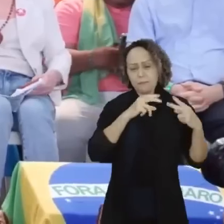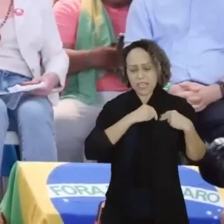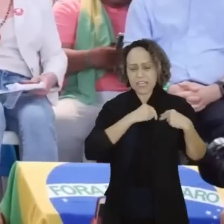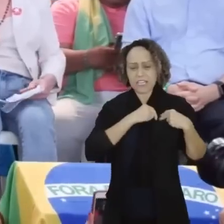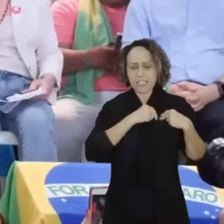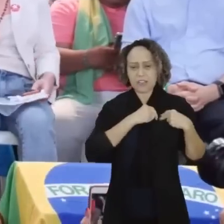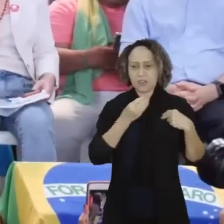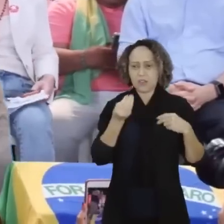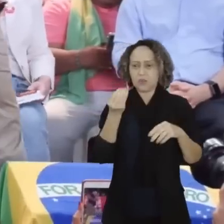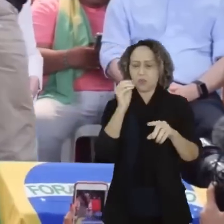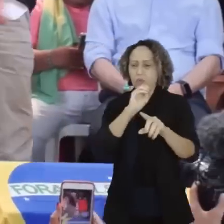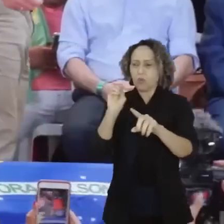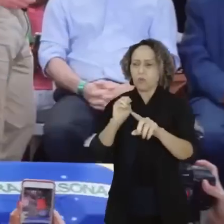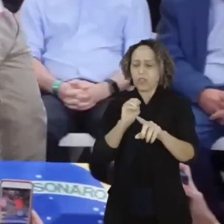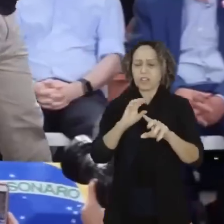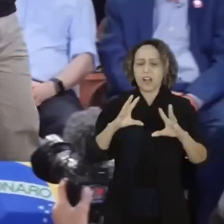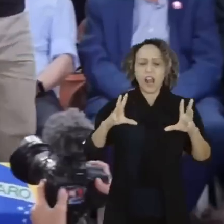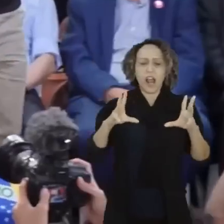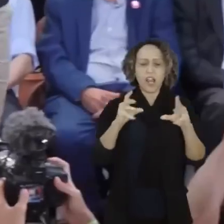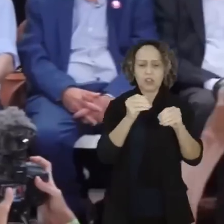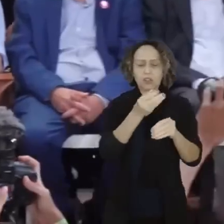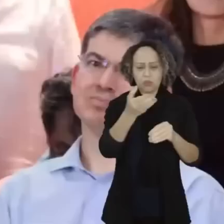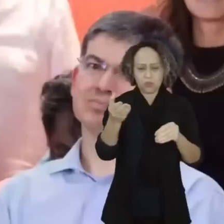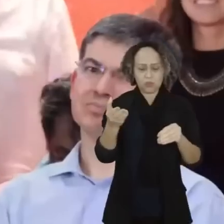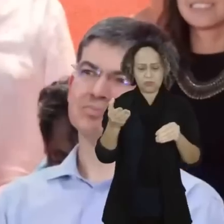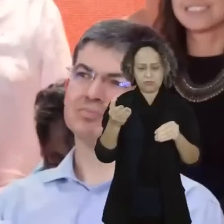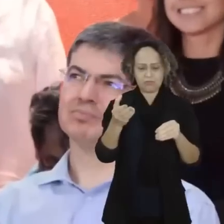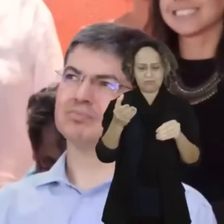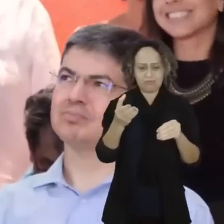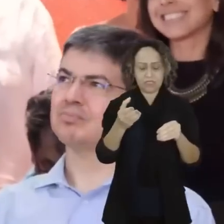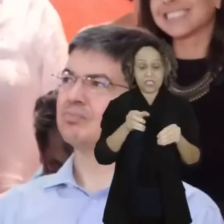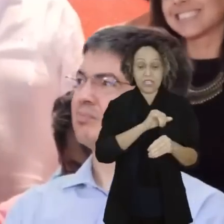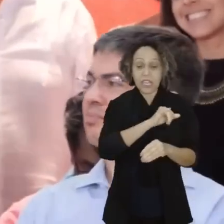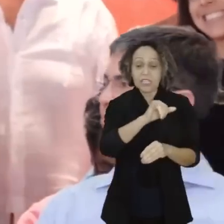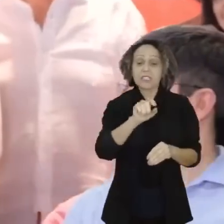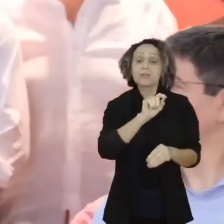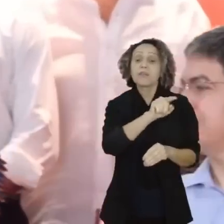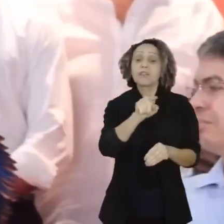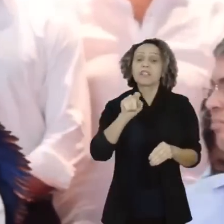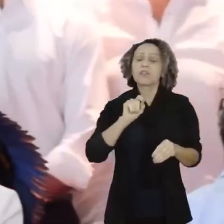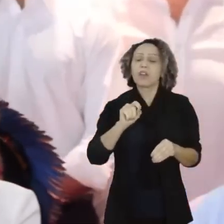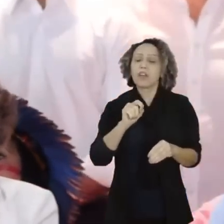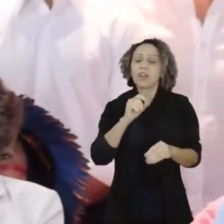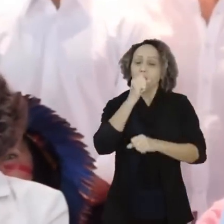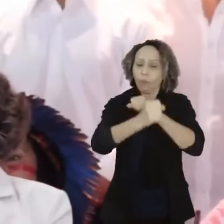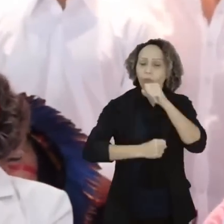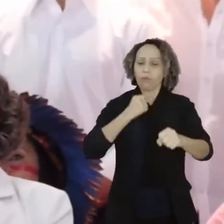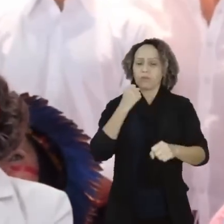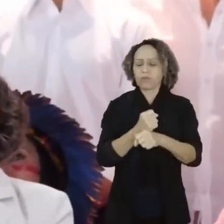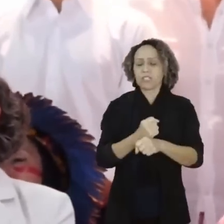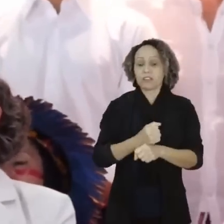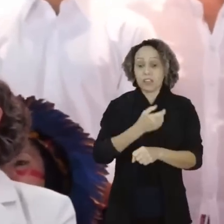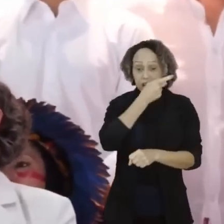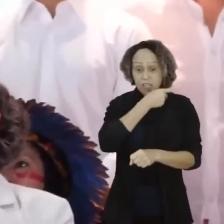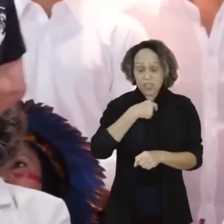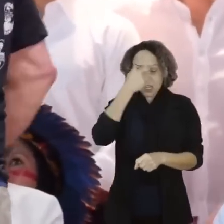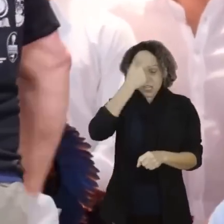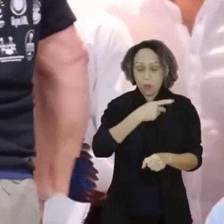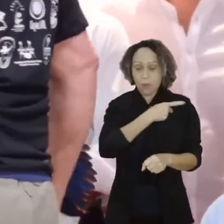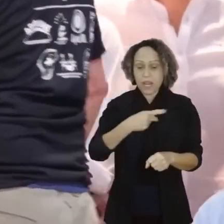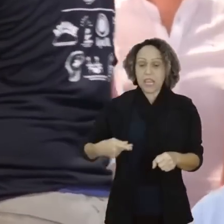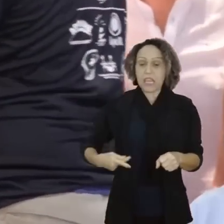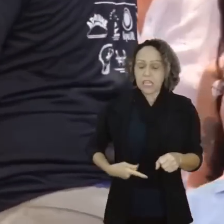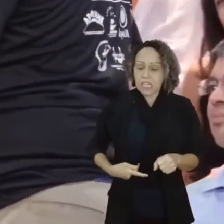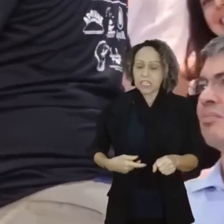ABIB. Um beijo no coração. E quero dizer para vocês que o ano que vem, como presidente, eu quero